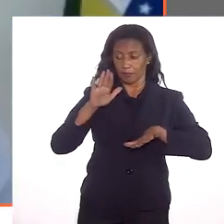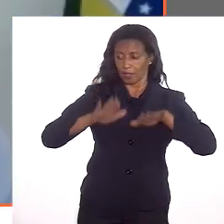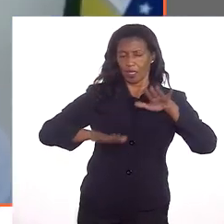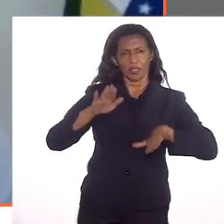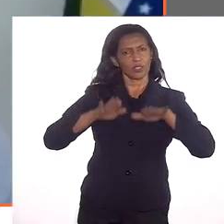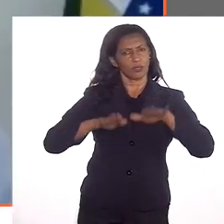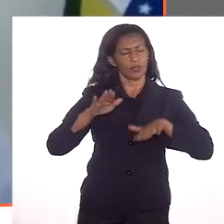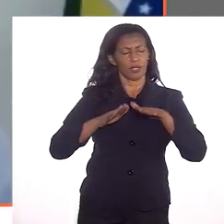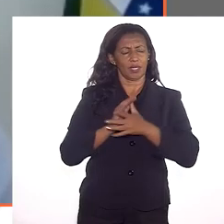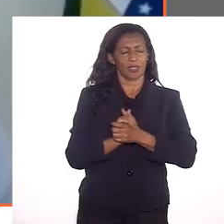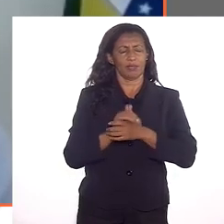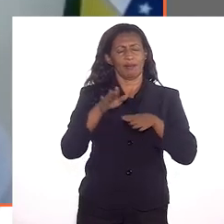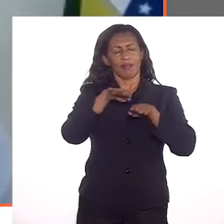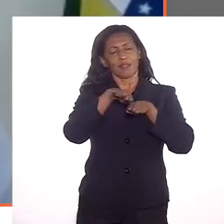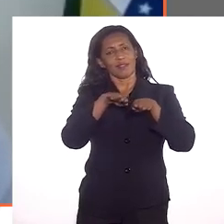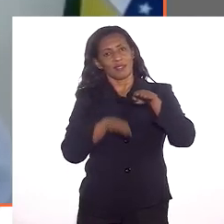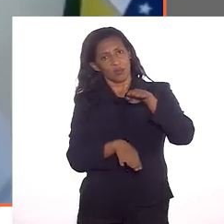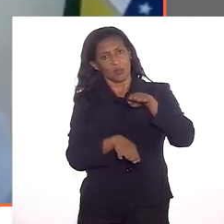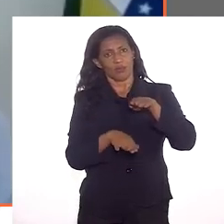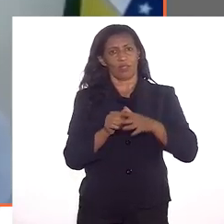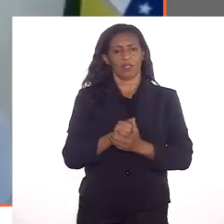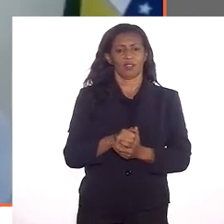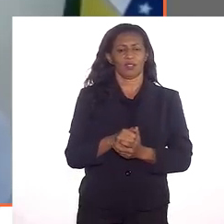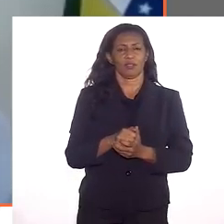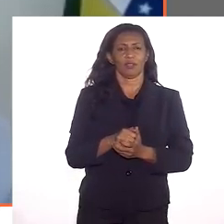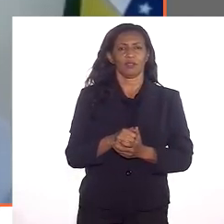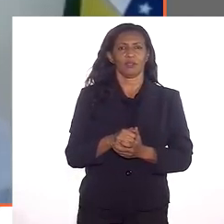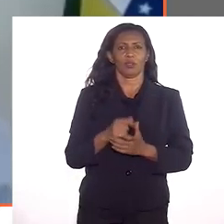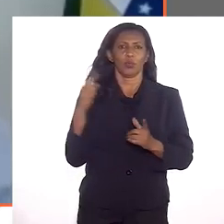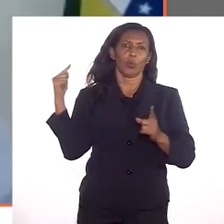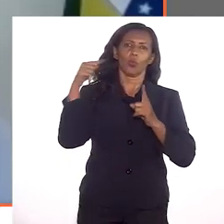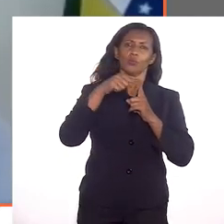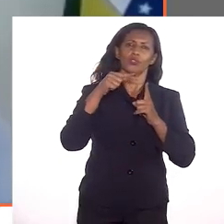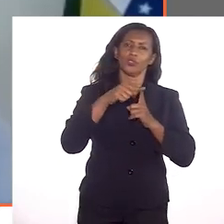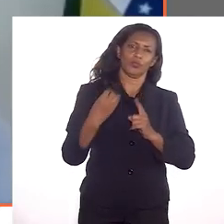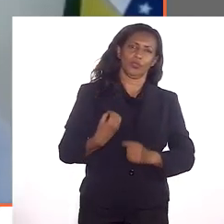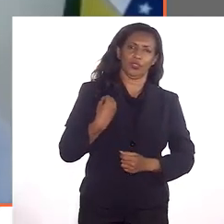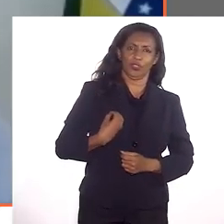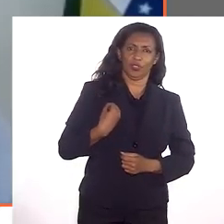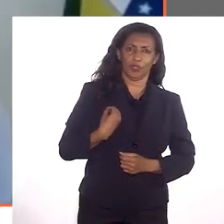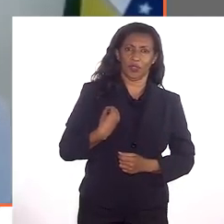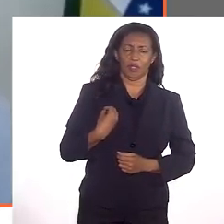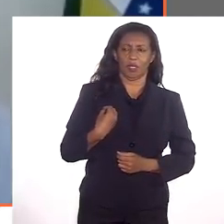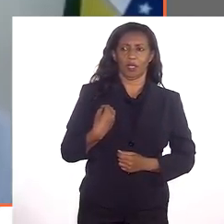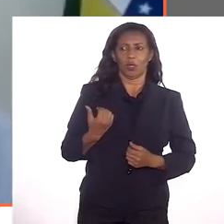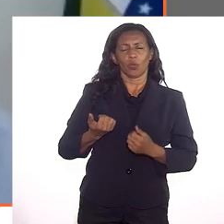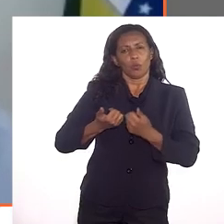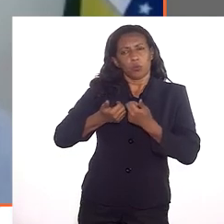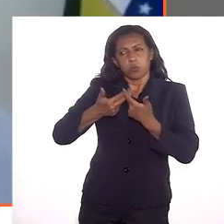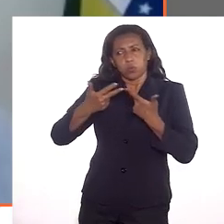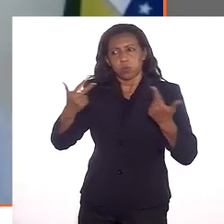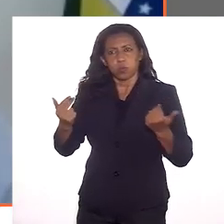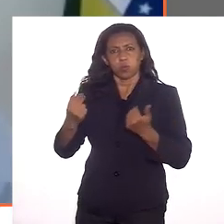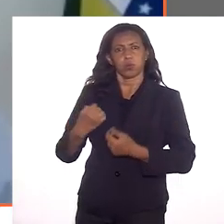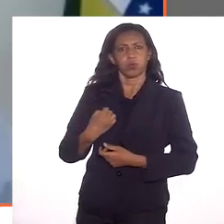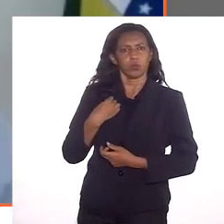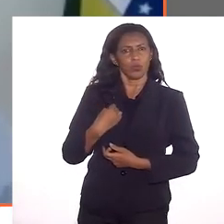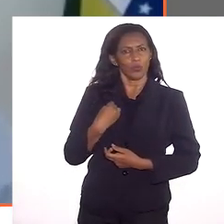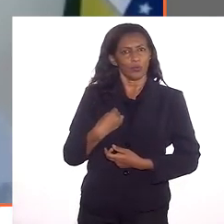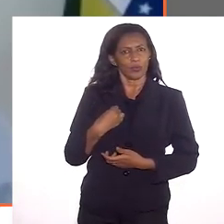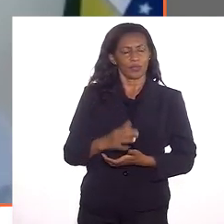Às vezes, a desigualdade, né, nas condições objetivas de vida, na expectativa de vida, né,